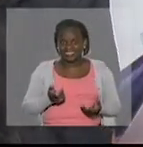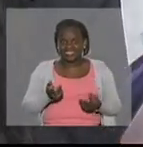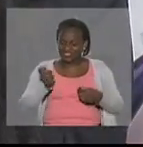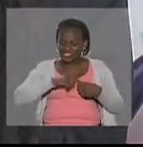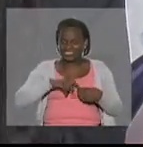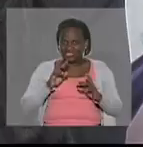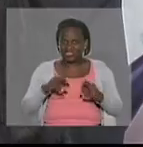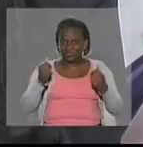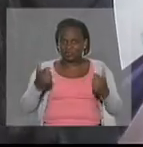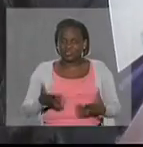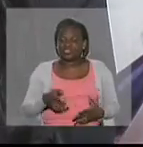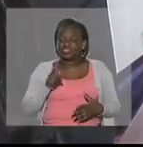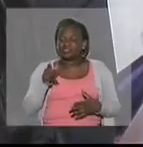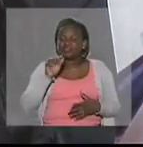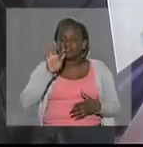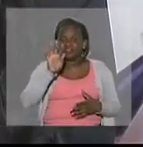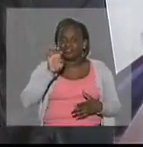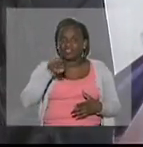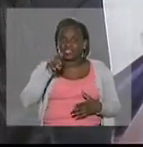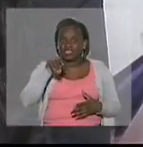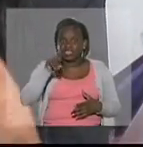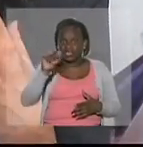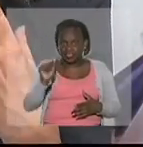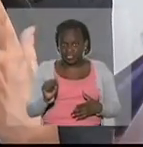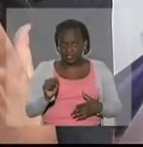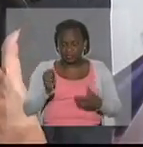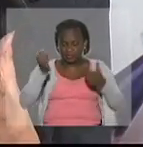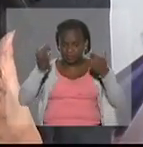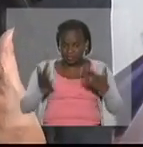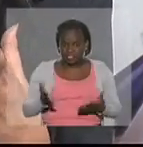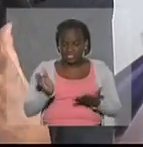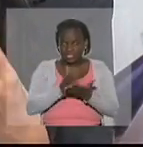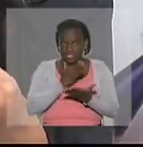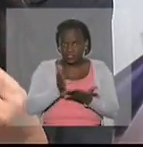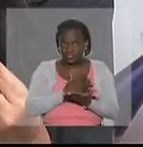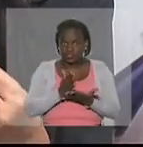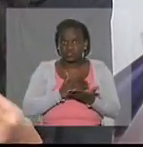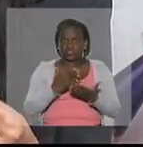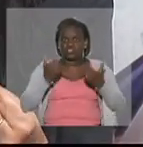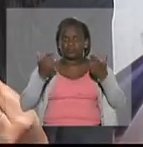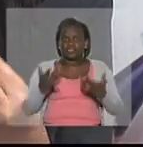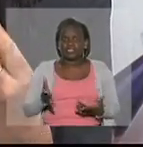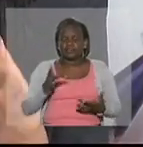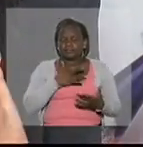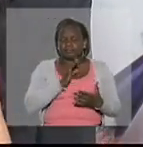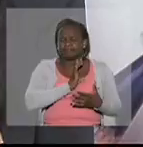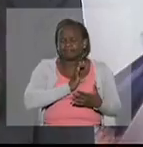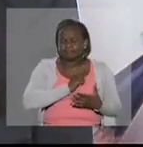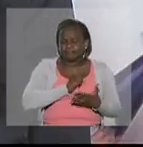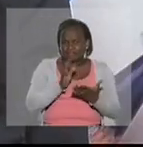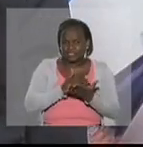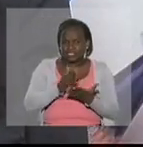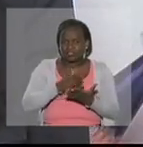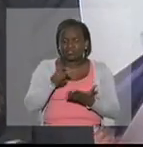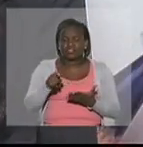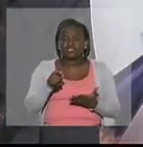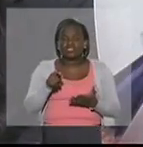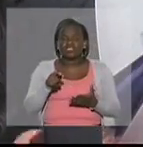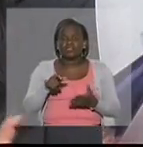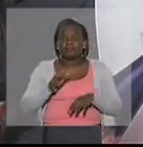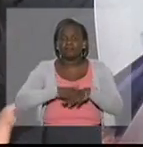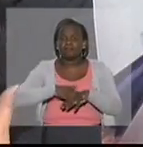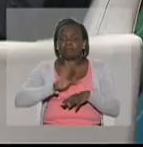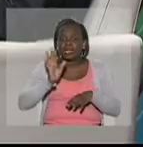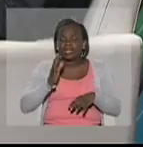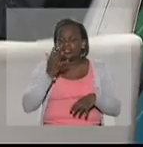desacostumado gostei Fernanda falando em livros né de um livro que fala da paixão pelos livros qual o livro